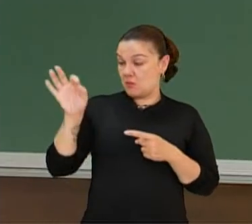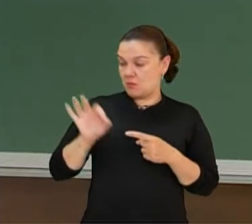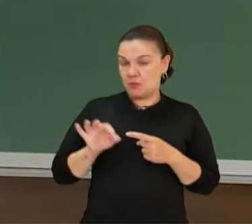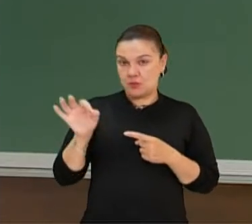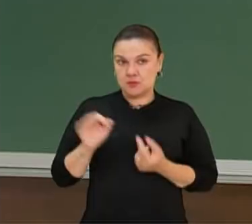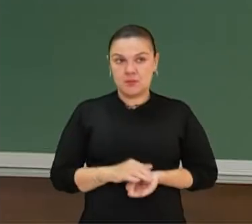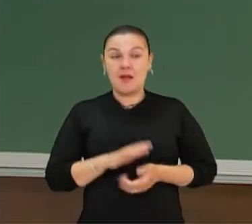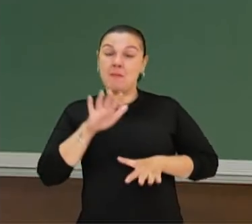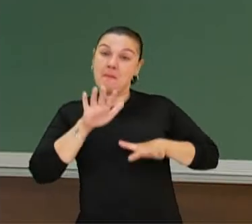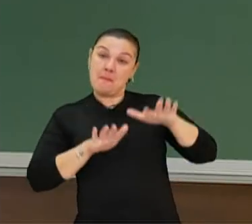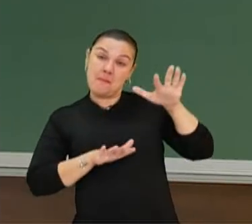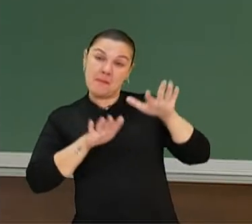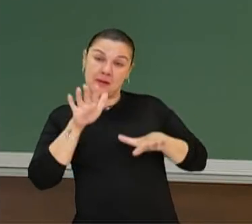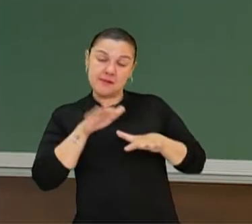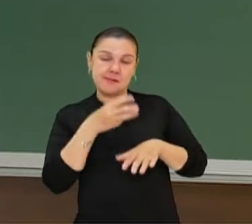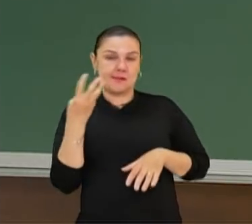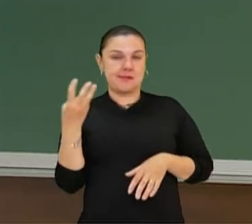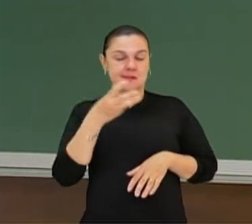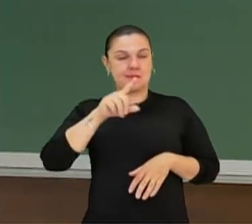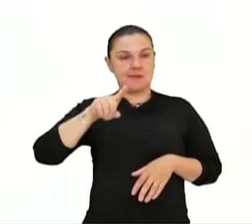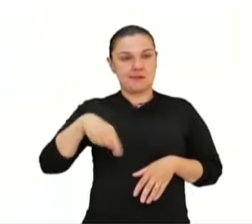é aproximadamente